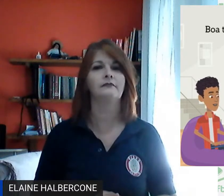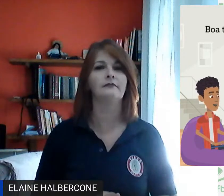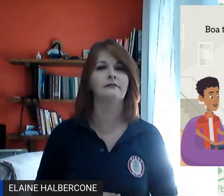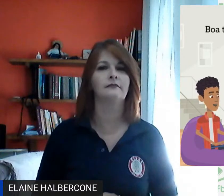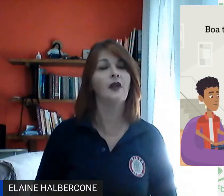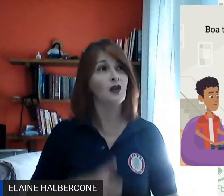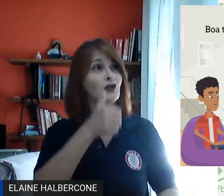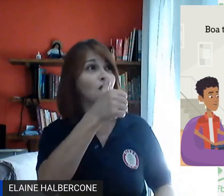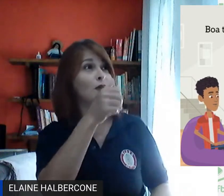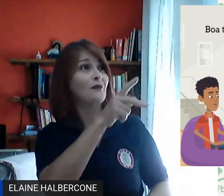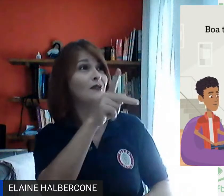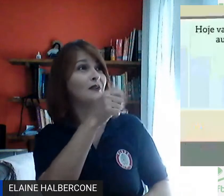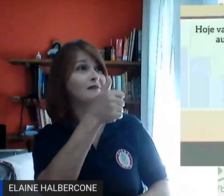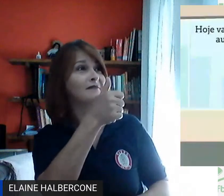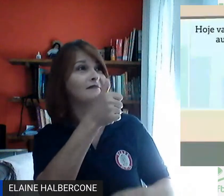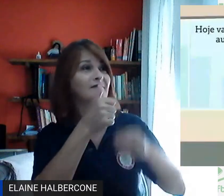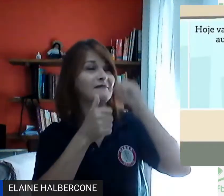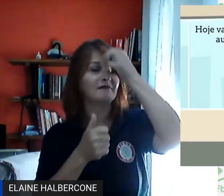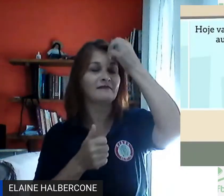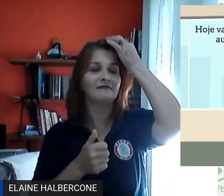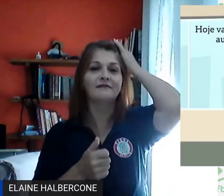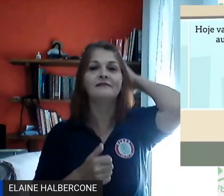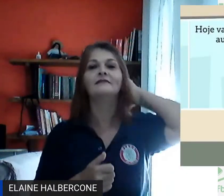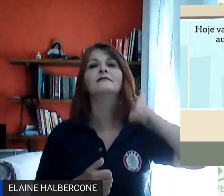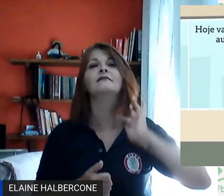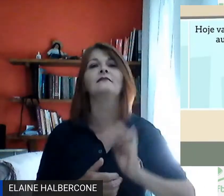Tudo jóia, professor?